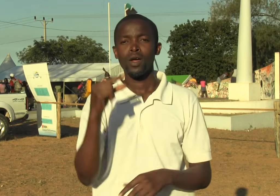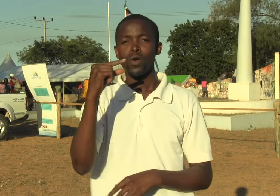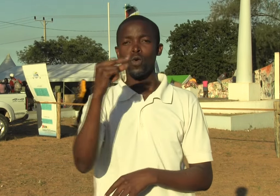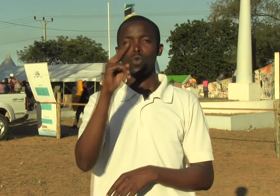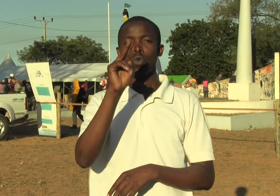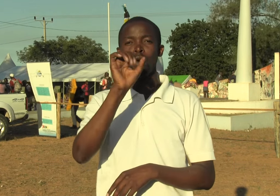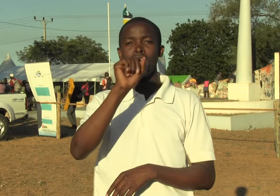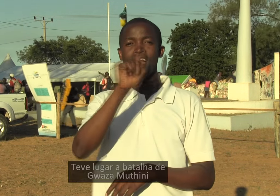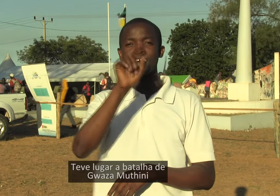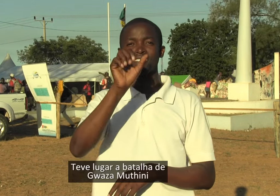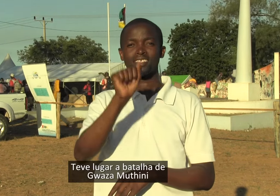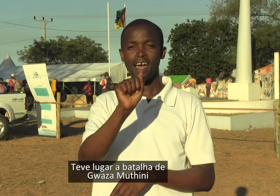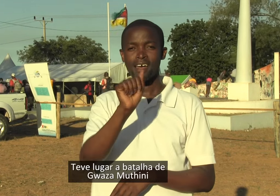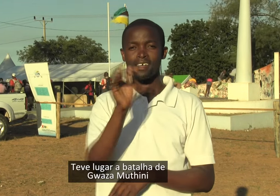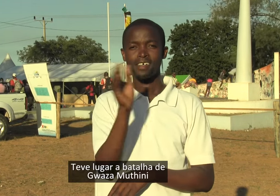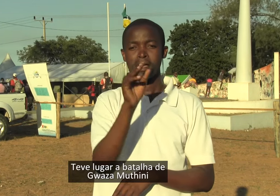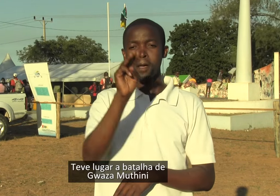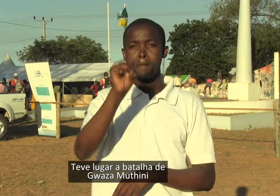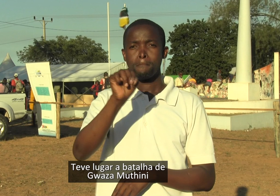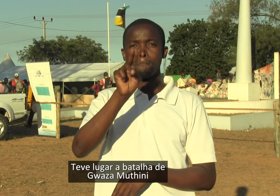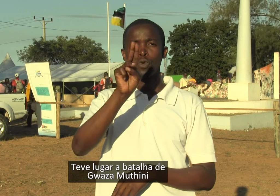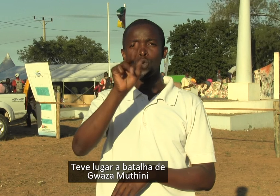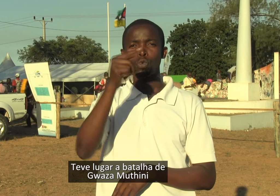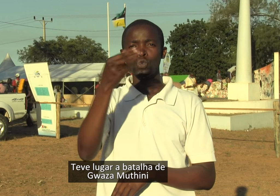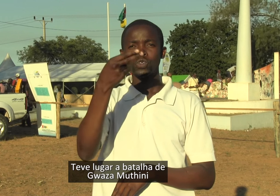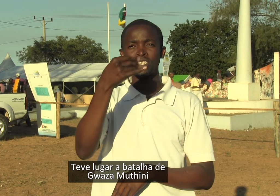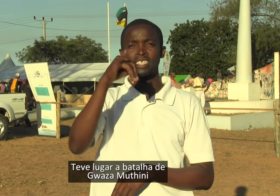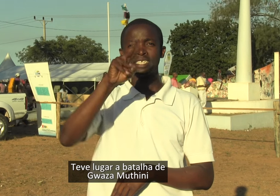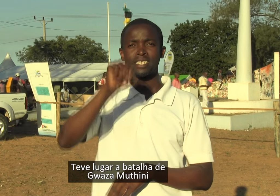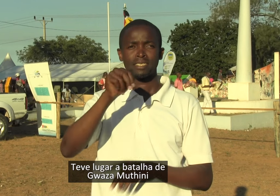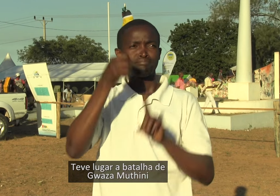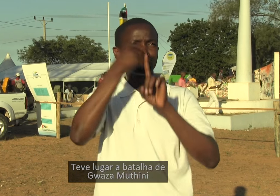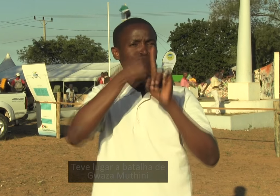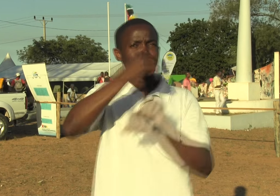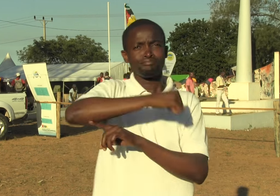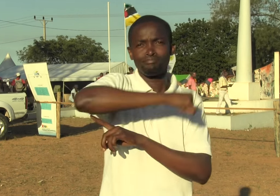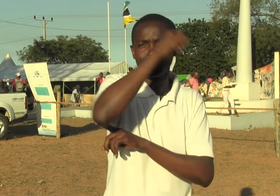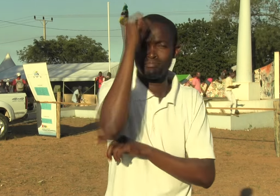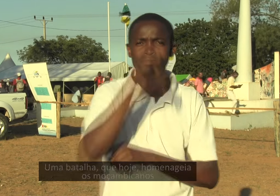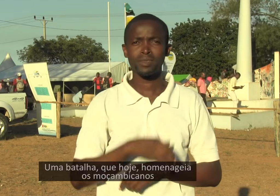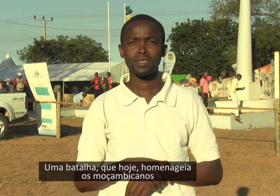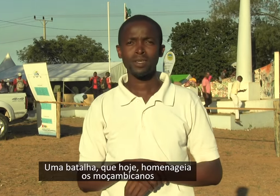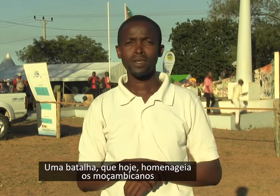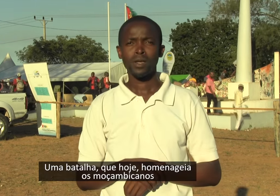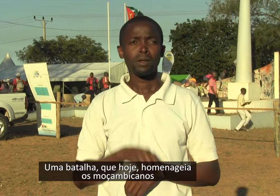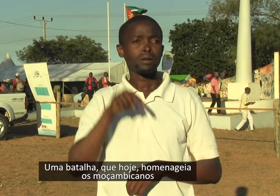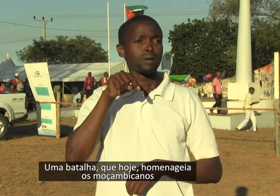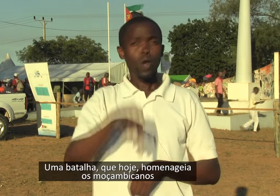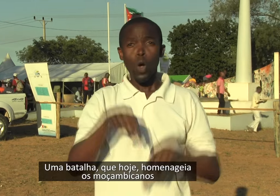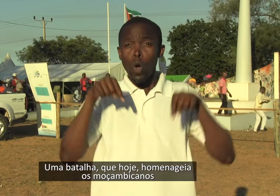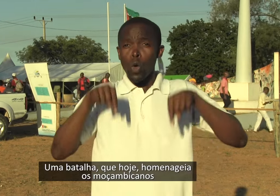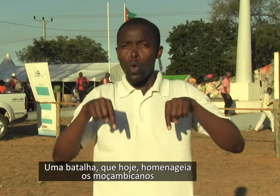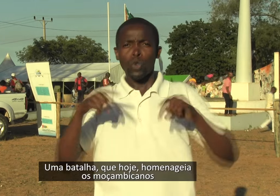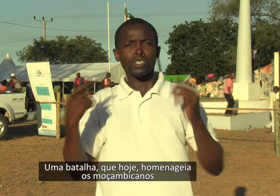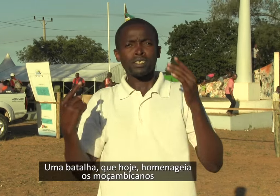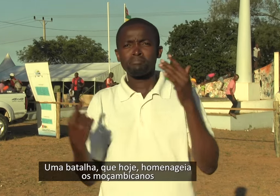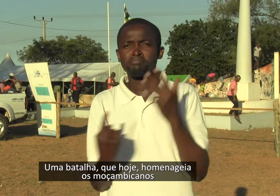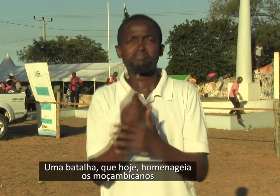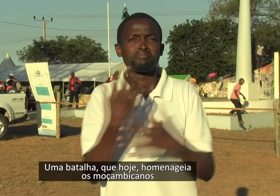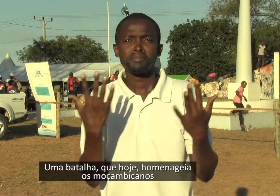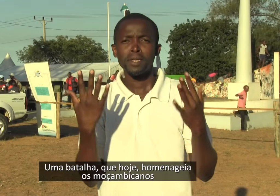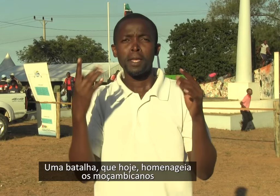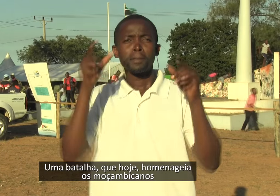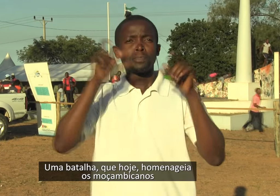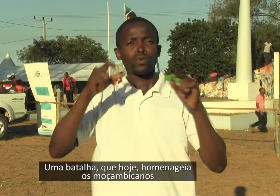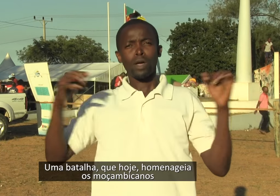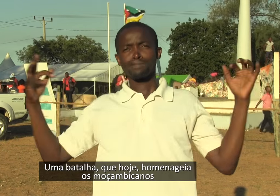houve a Batalha do Guazamtine. Há uma batalha que hoje